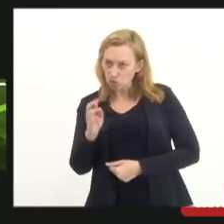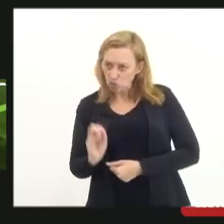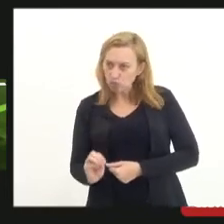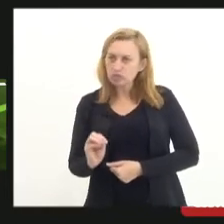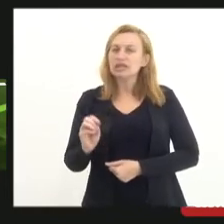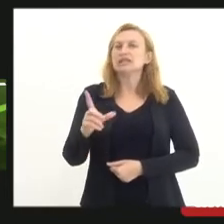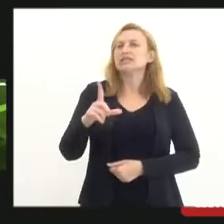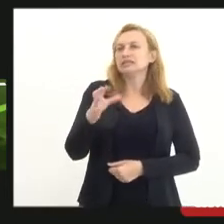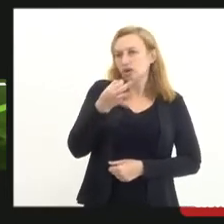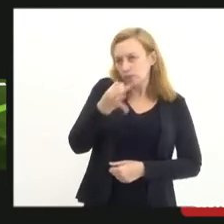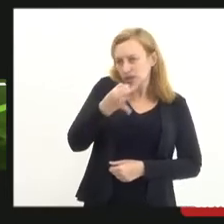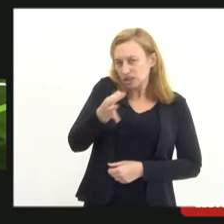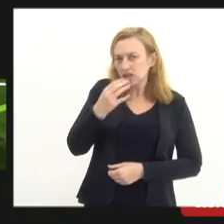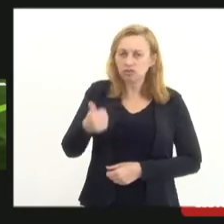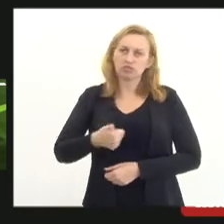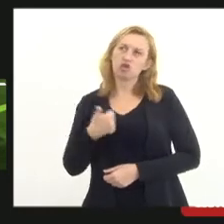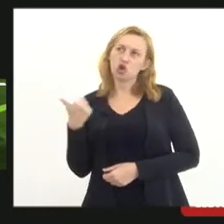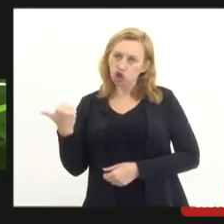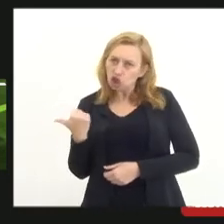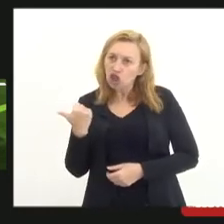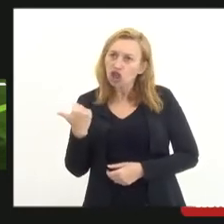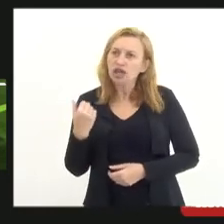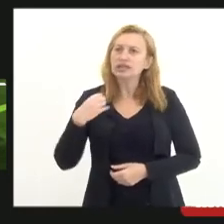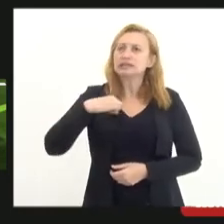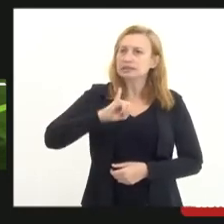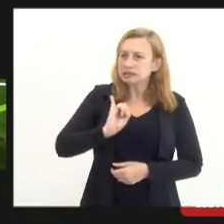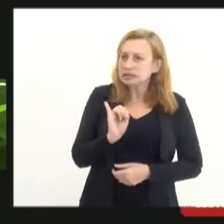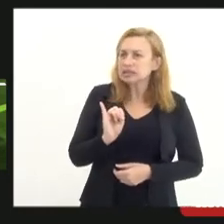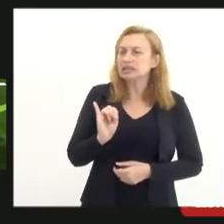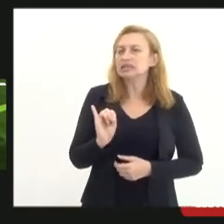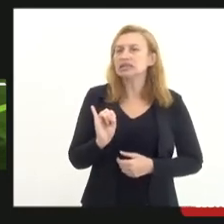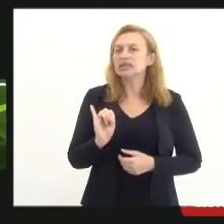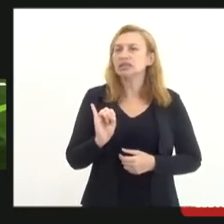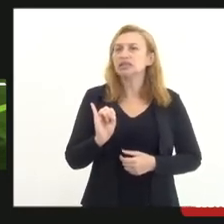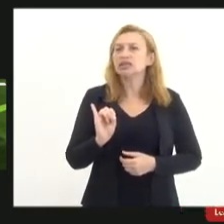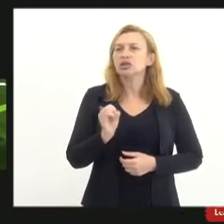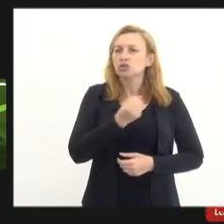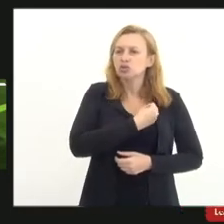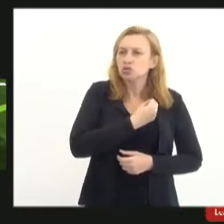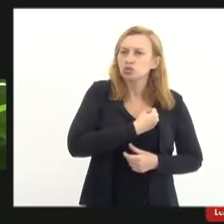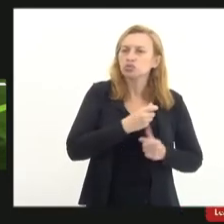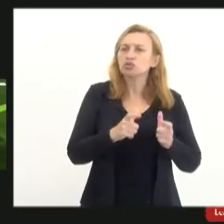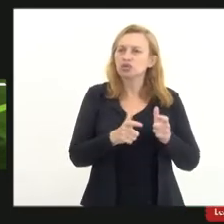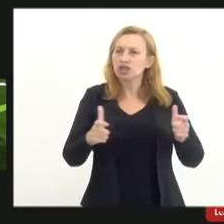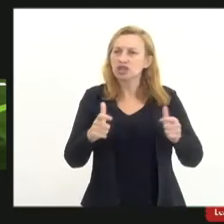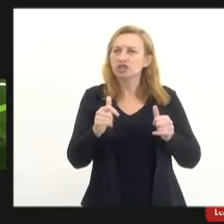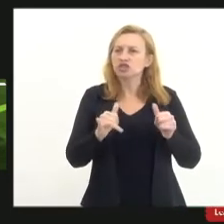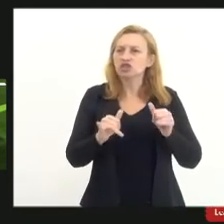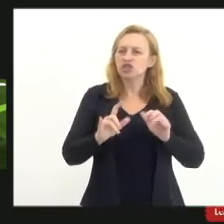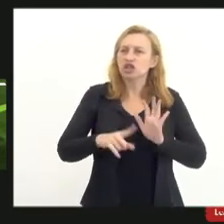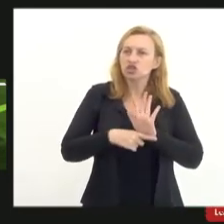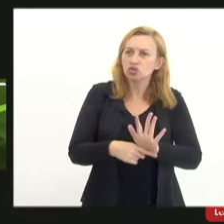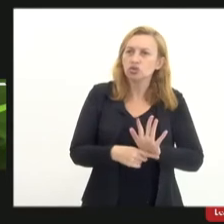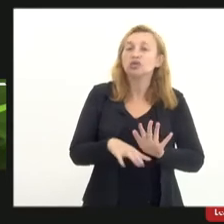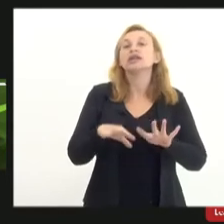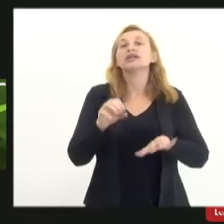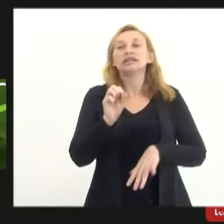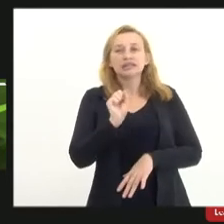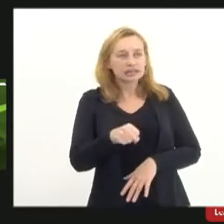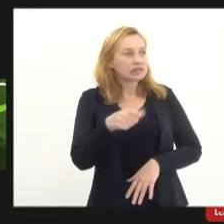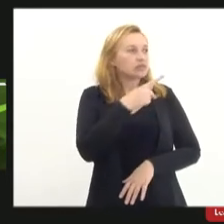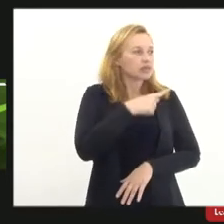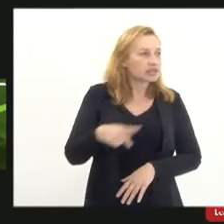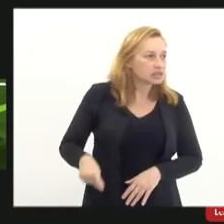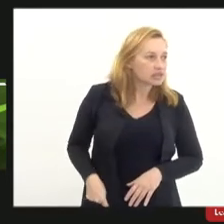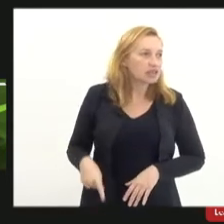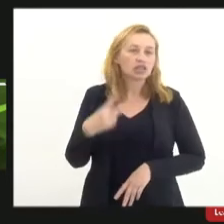alguma sugestão de melhoria, se atende plenamente à demanda da empresa? É, atualmente, presidente, nós